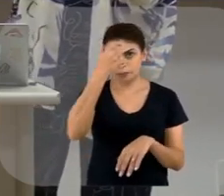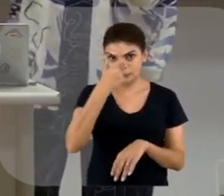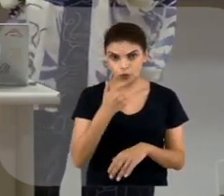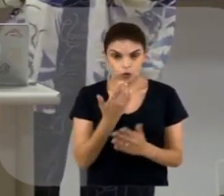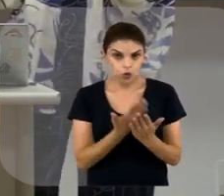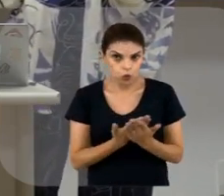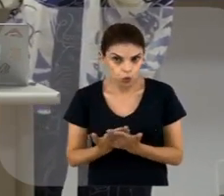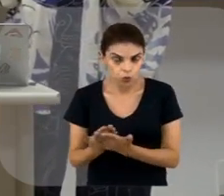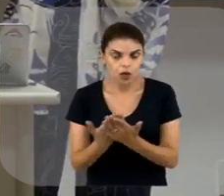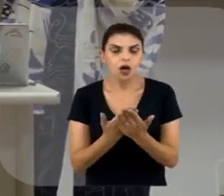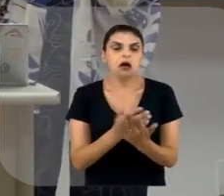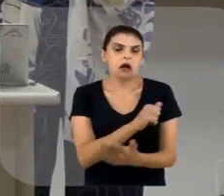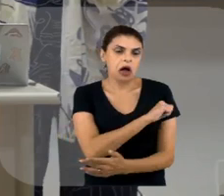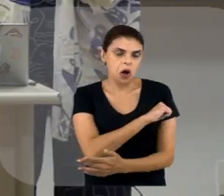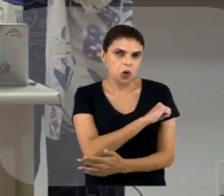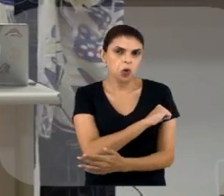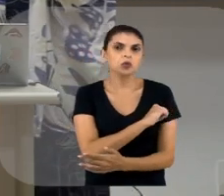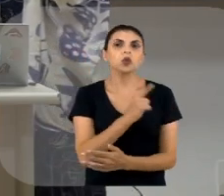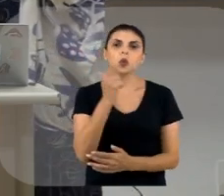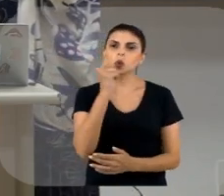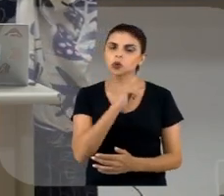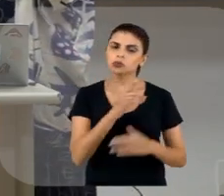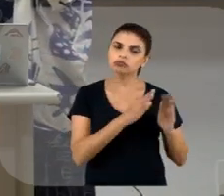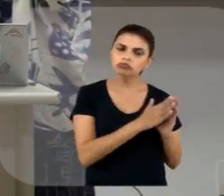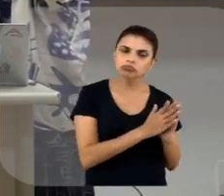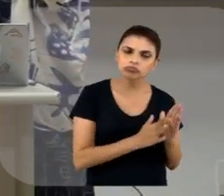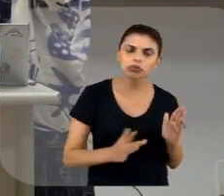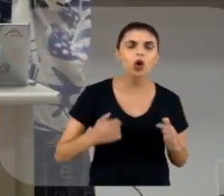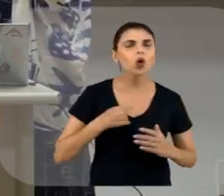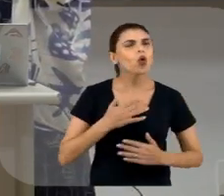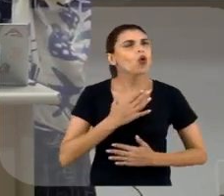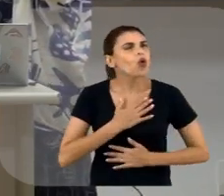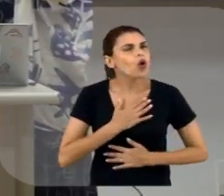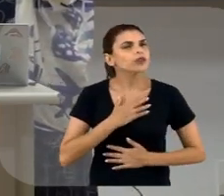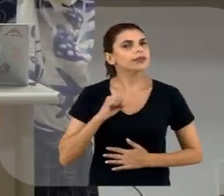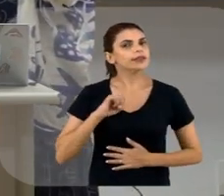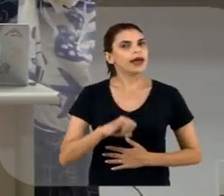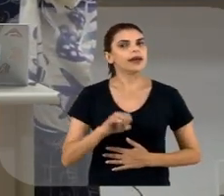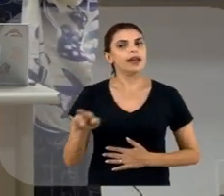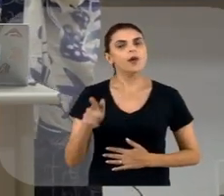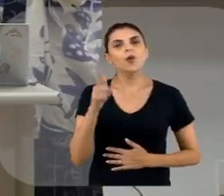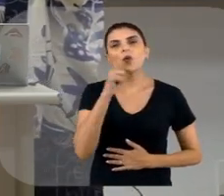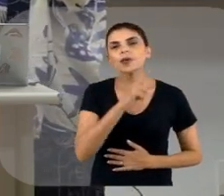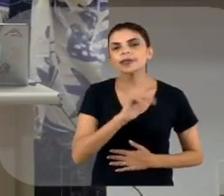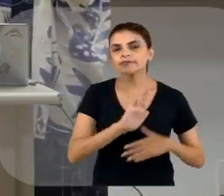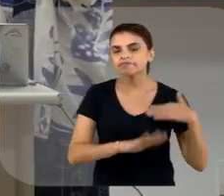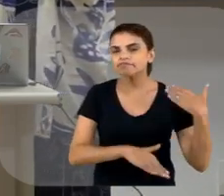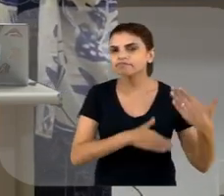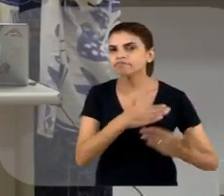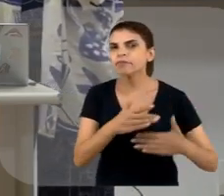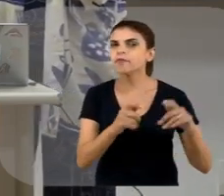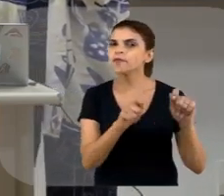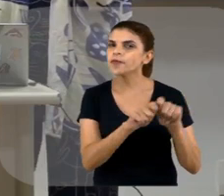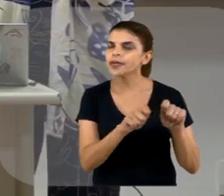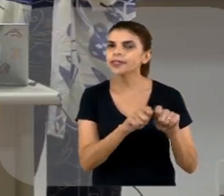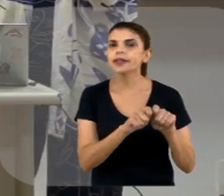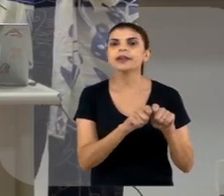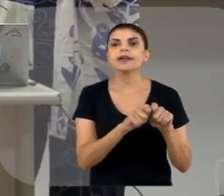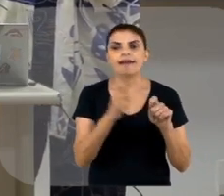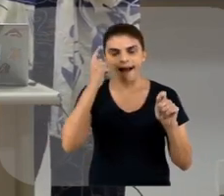estudante percorreu o curso, que eu gostaria que ele fosse capaz